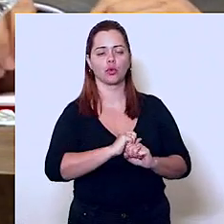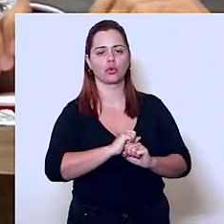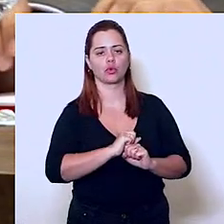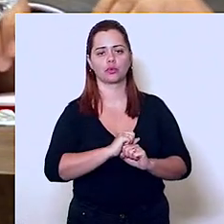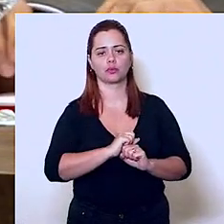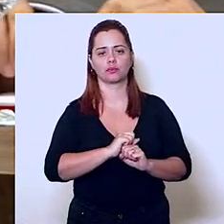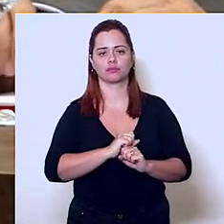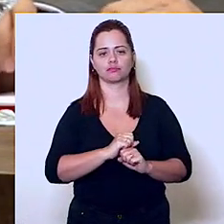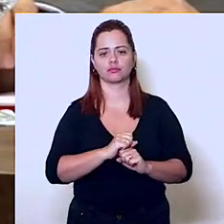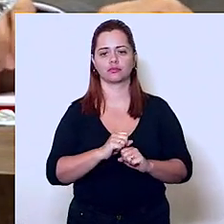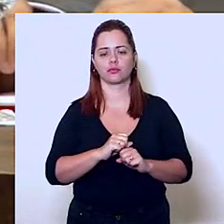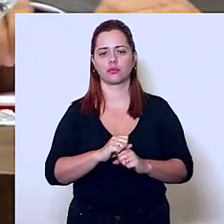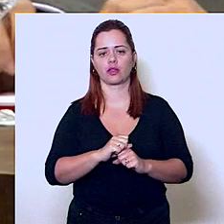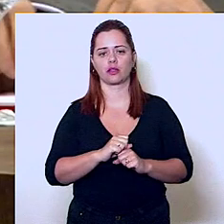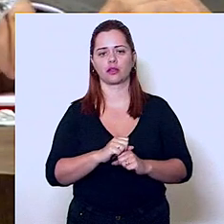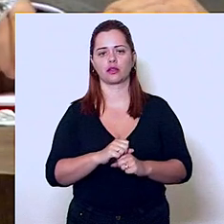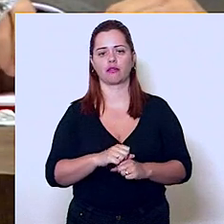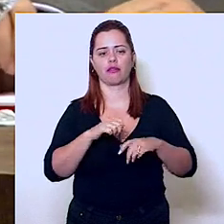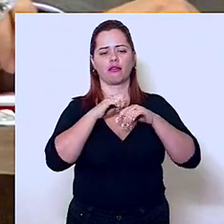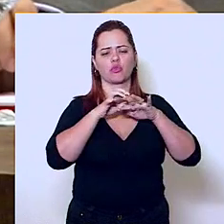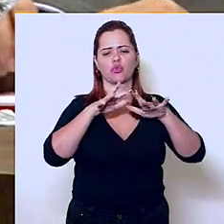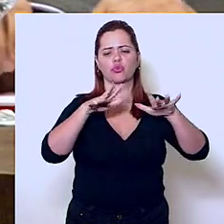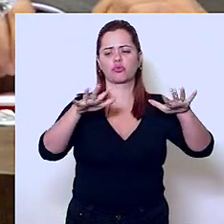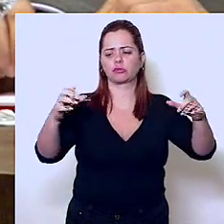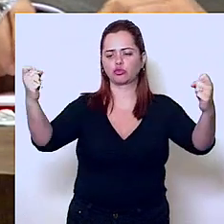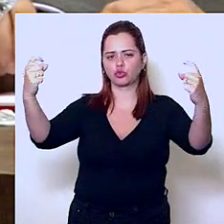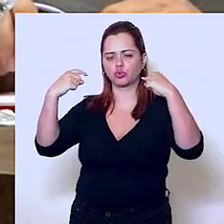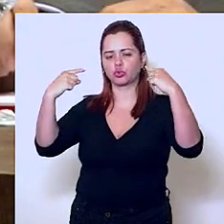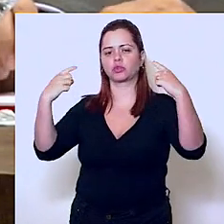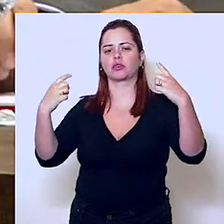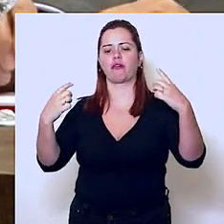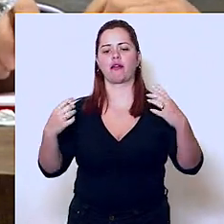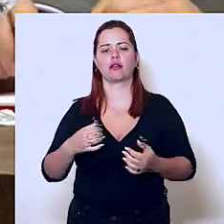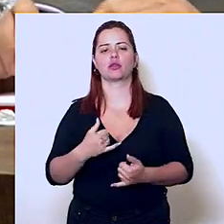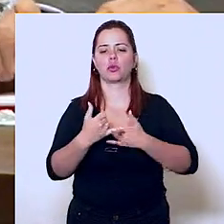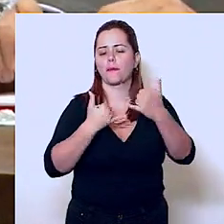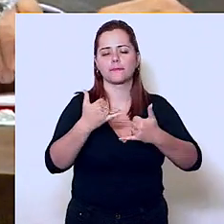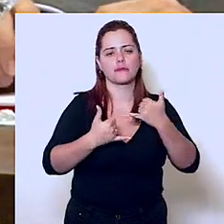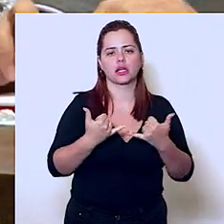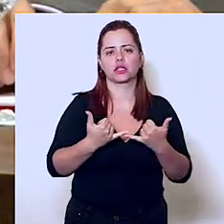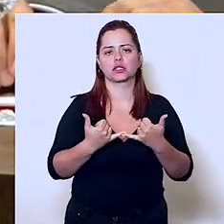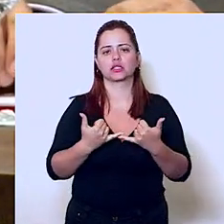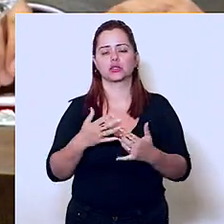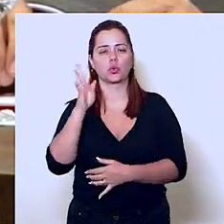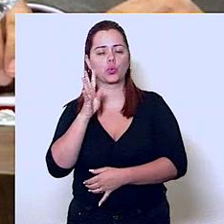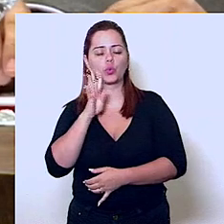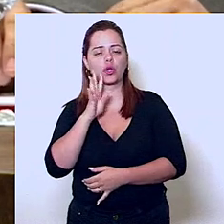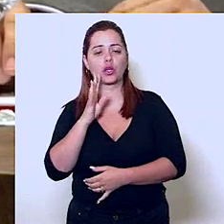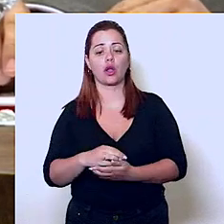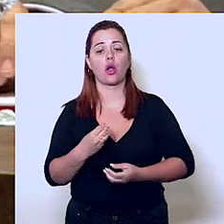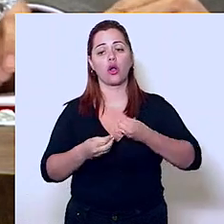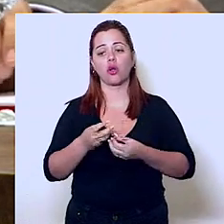irradiava energia, irradiava dinamismo, como foi dito aqui pelo ministro João Roma,